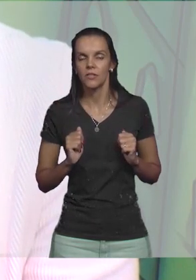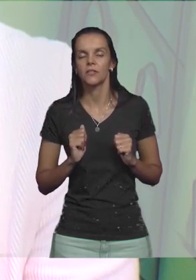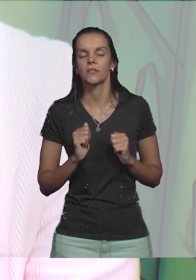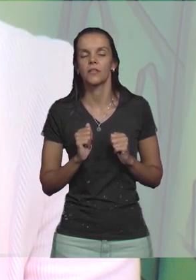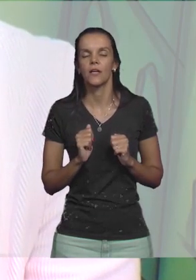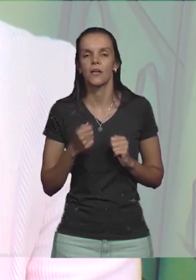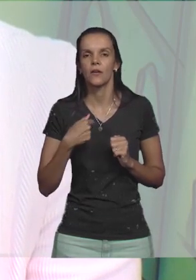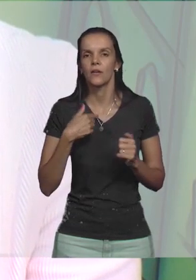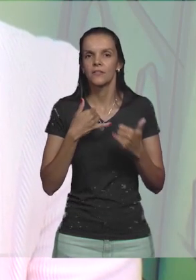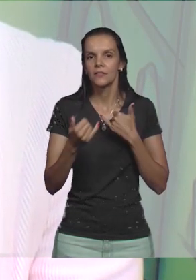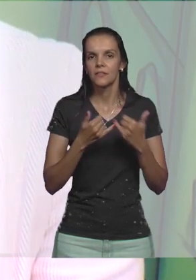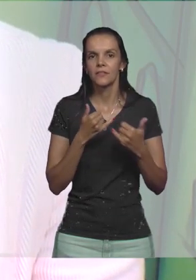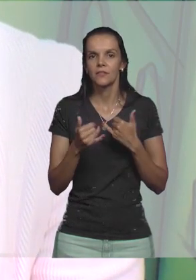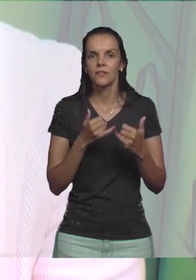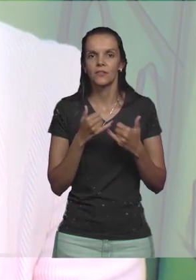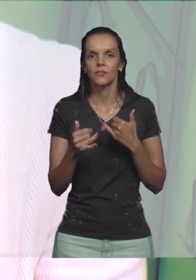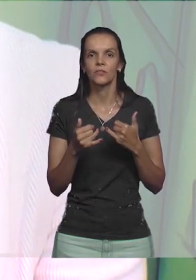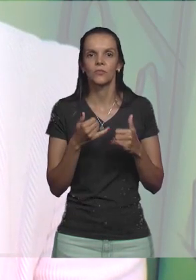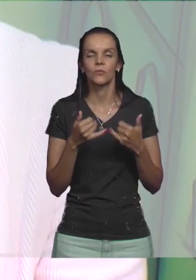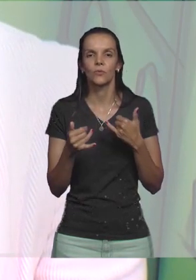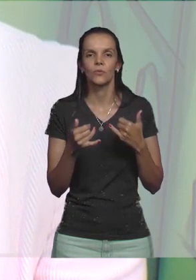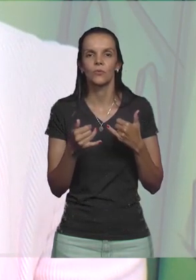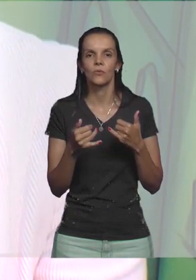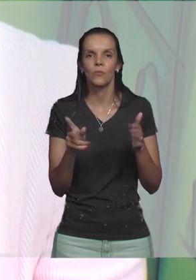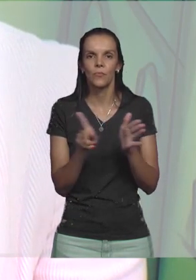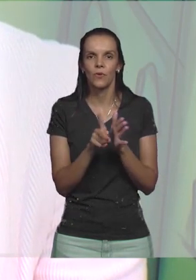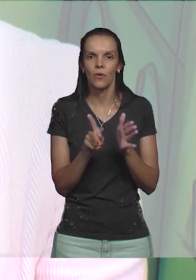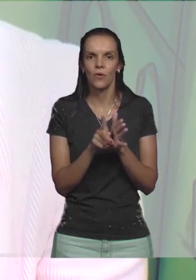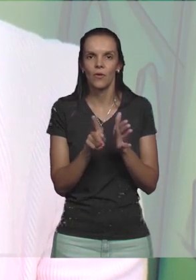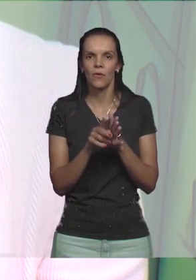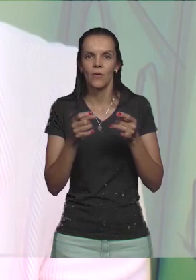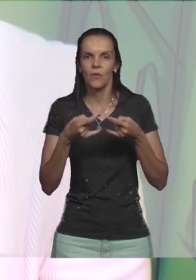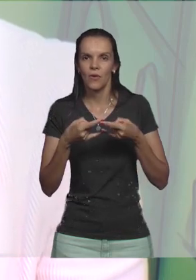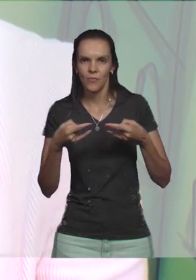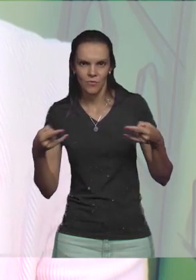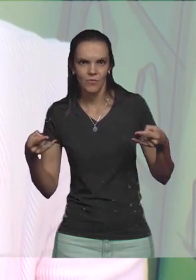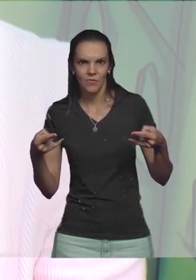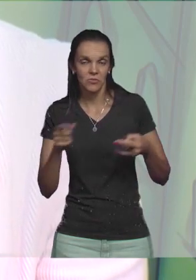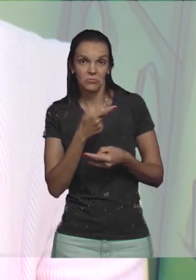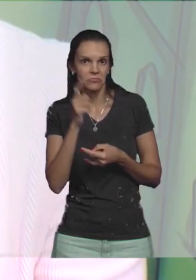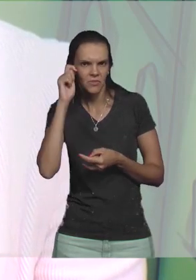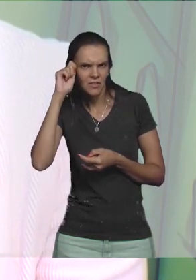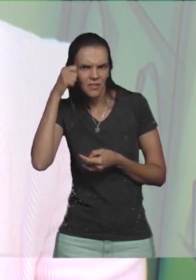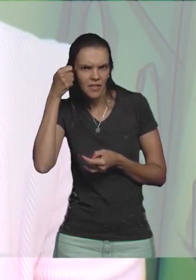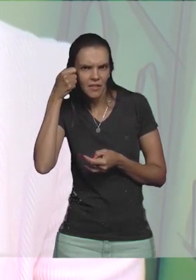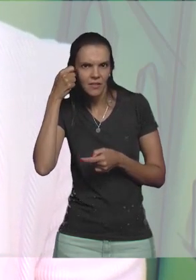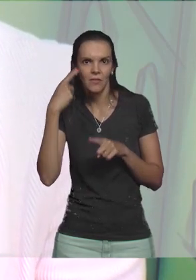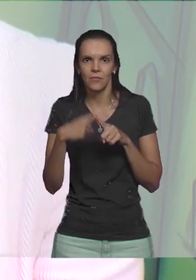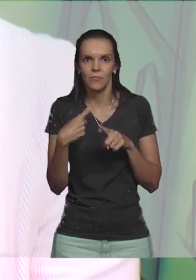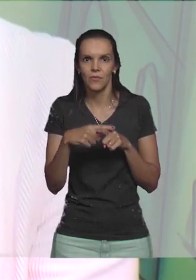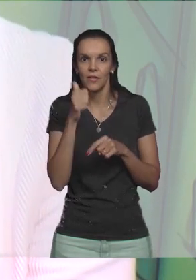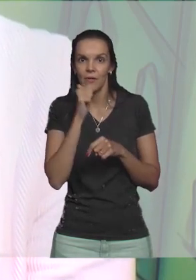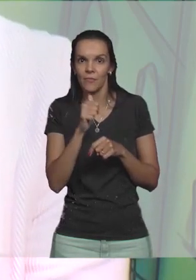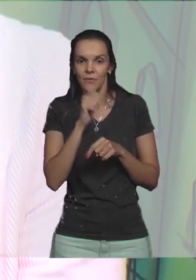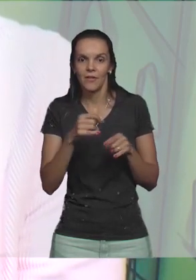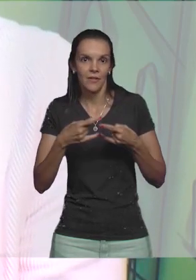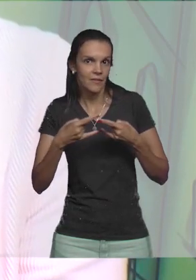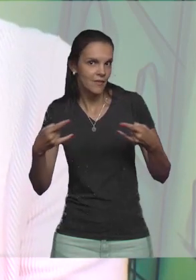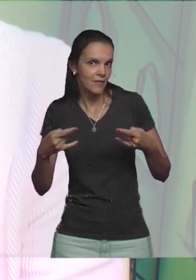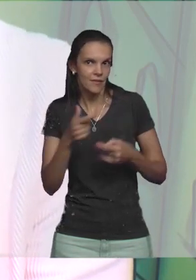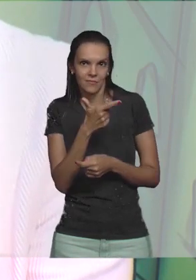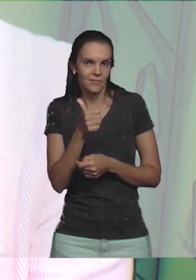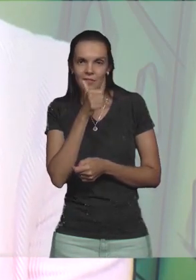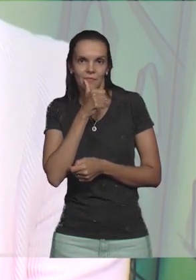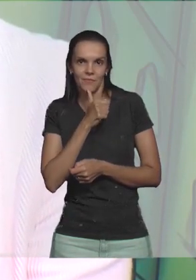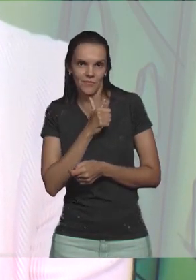de dar é a questão da propaganda do absorvente, né? Não tem negra na propaganda do absorvente. Acho que é porque a mulher negra não fica menstruada,